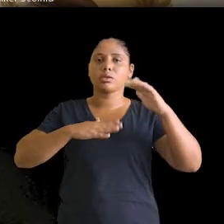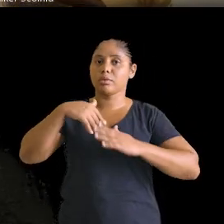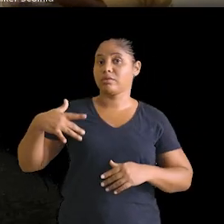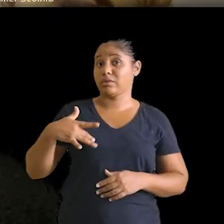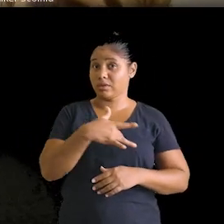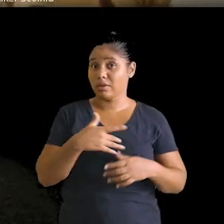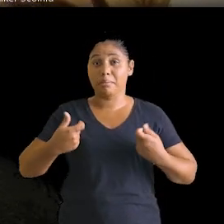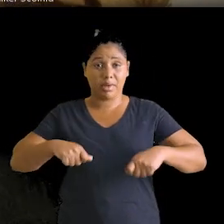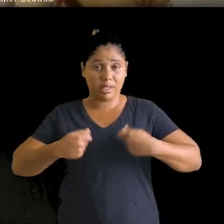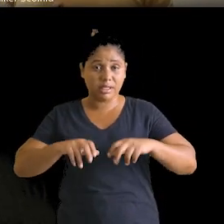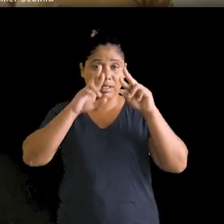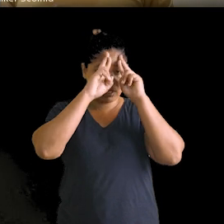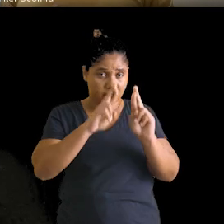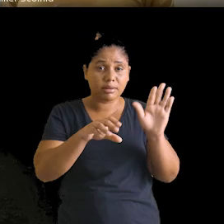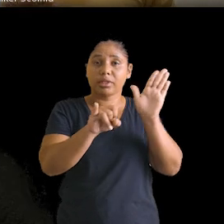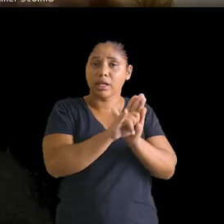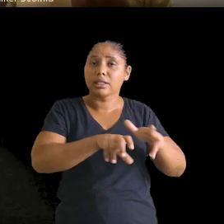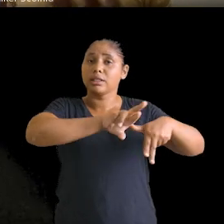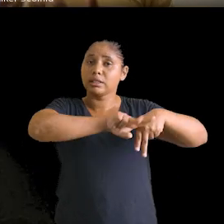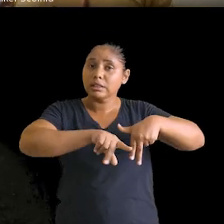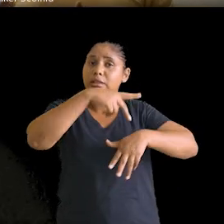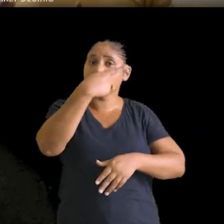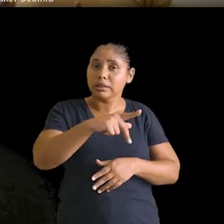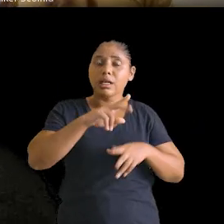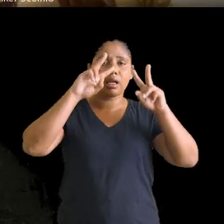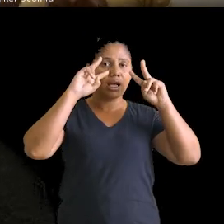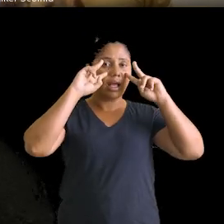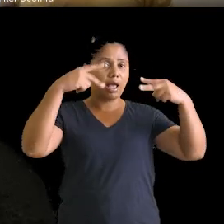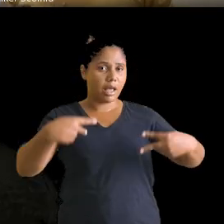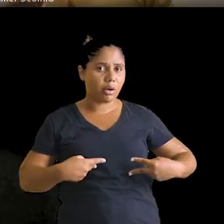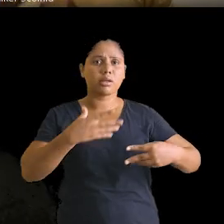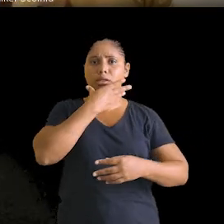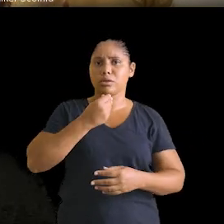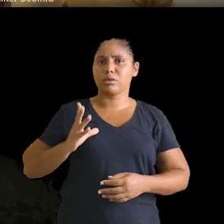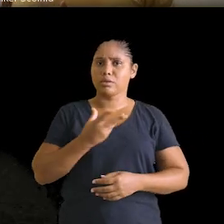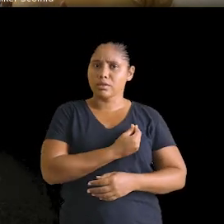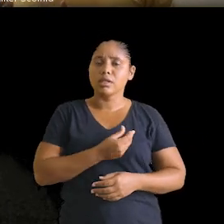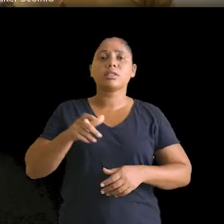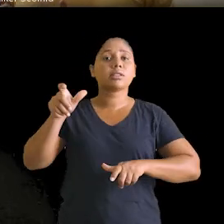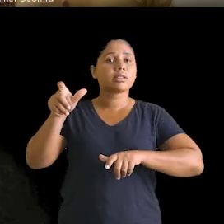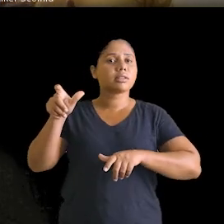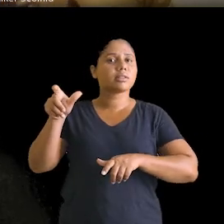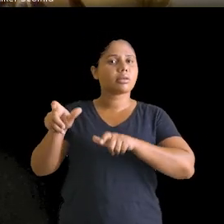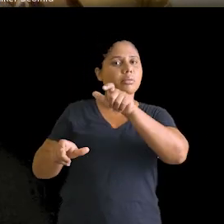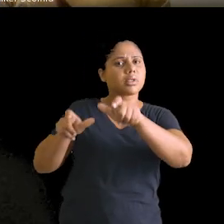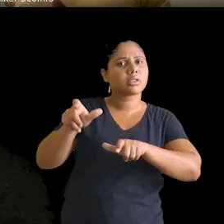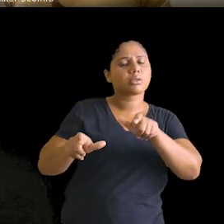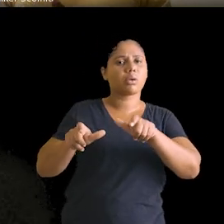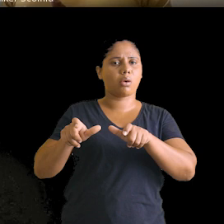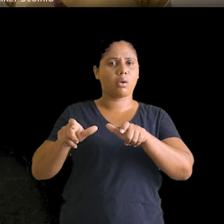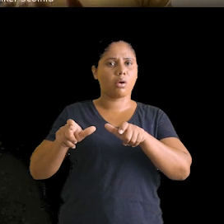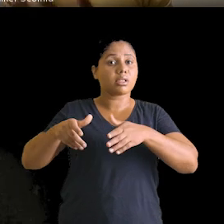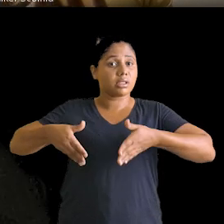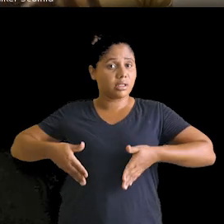devem respeitar a identidade de gênero, né, reconhecer que homens trans são pessoas que foram designadas, tá, mulheres